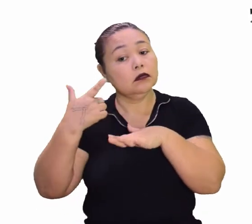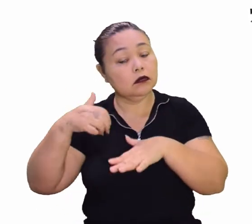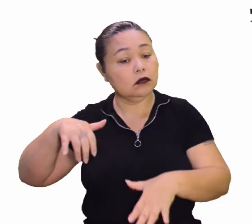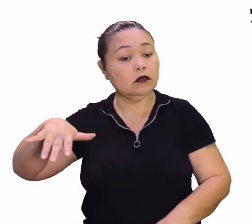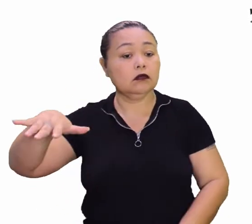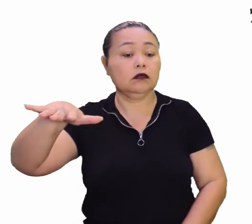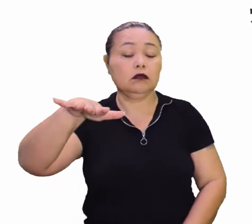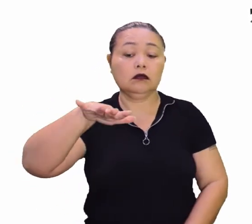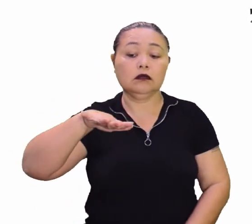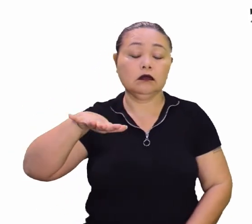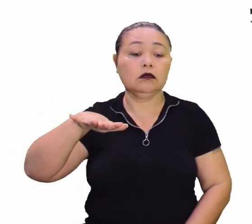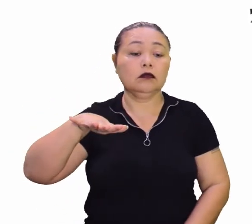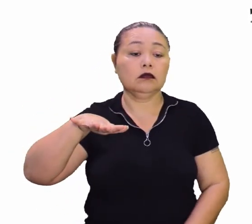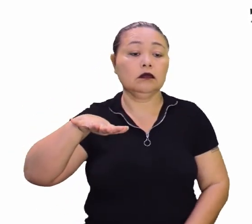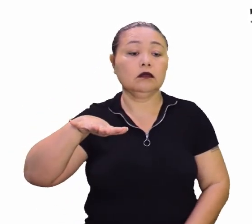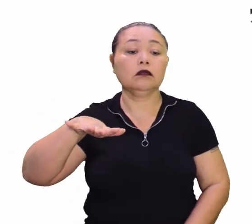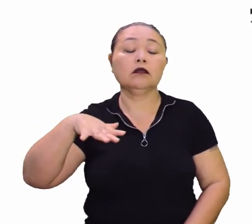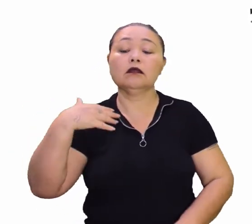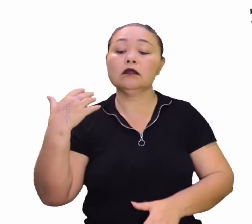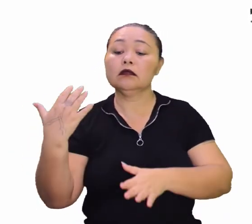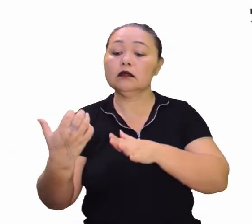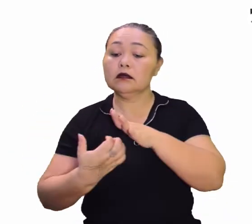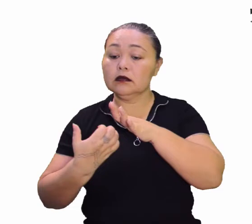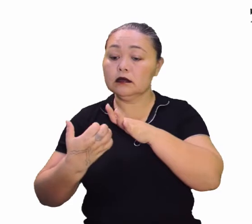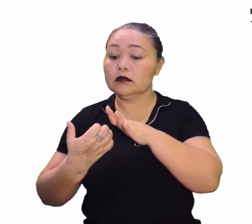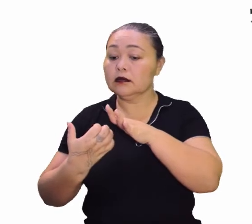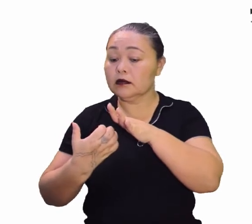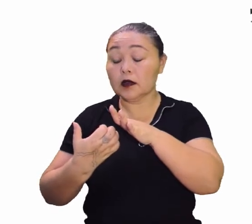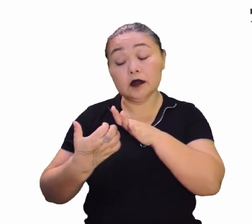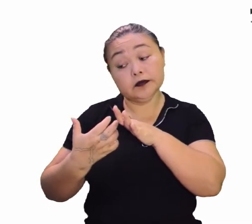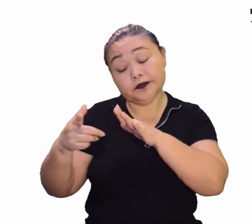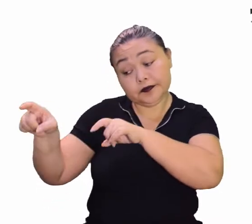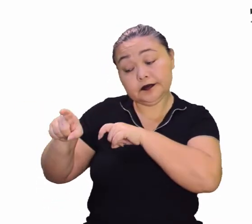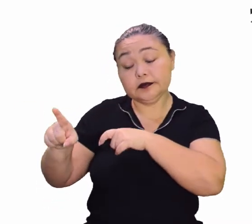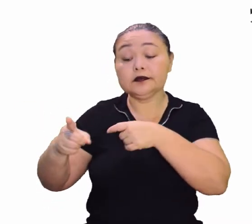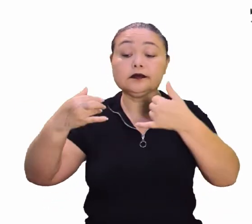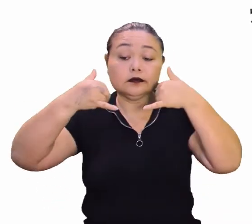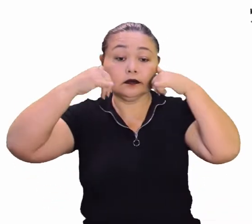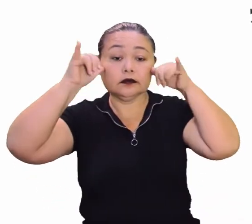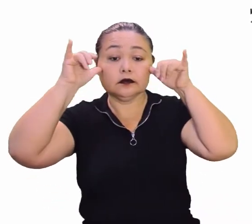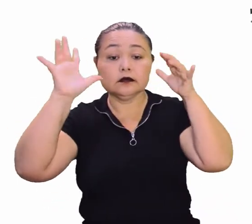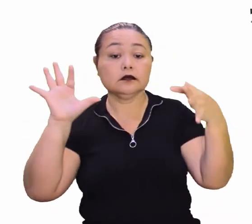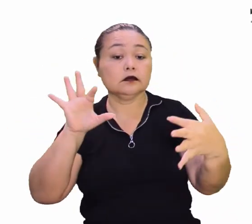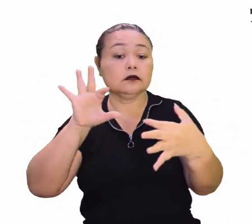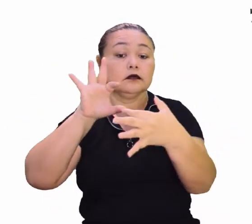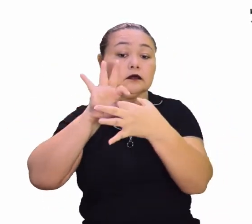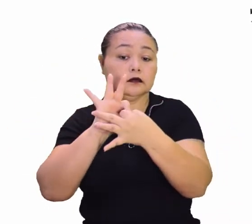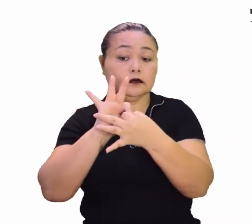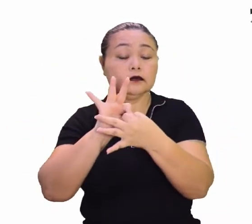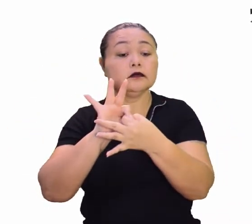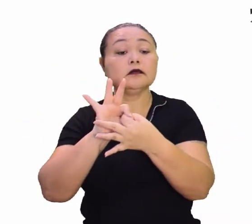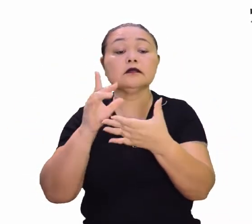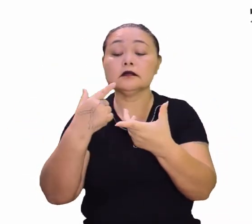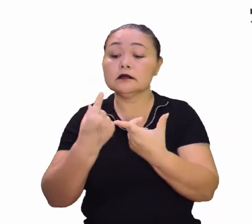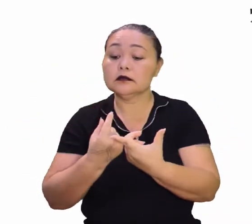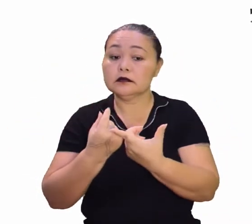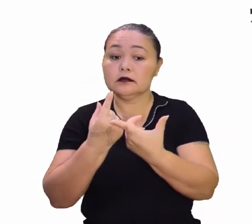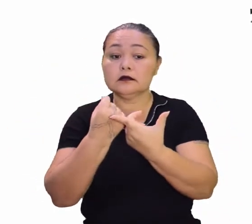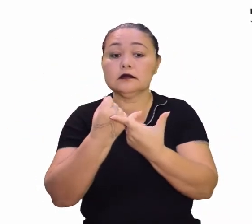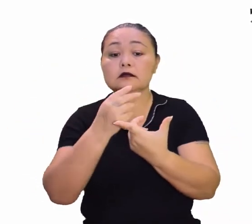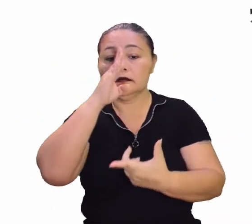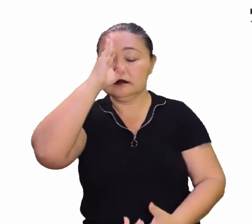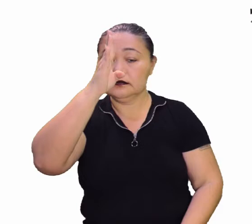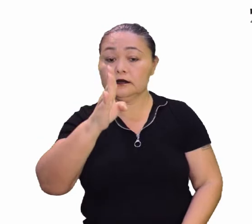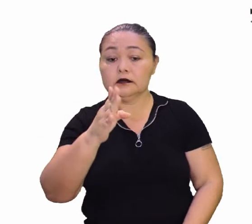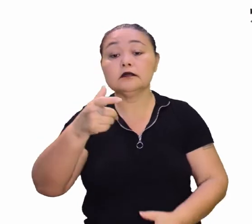que torna o espaço agropecuário do país fortemente vinculado à lógica econômica. O